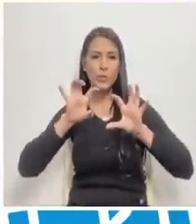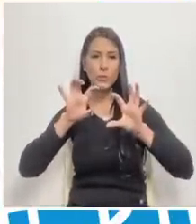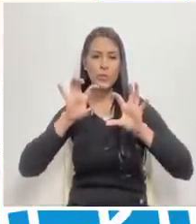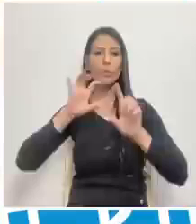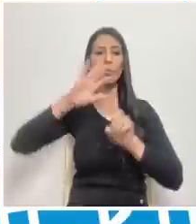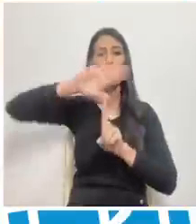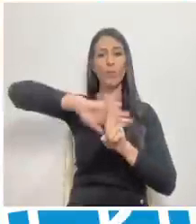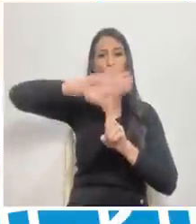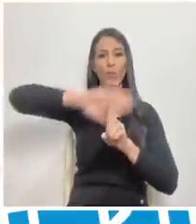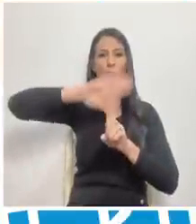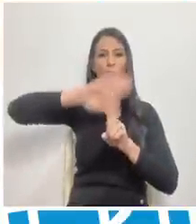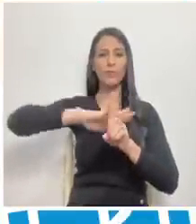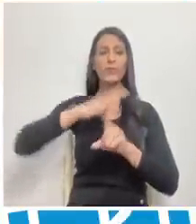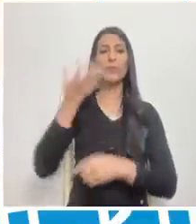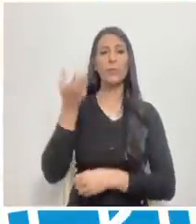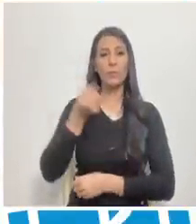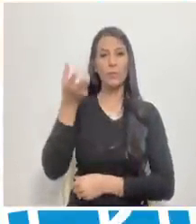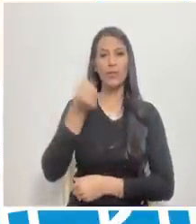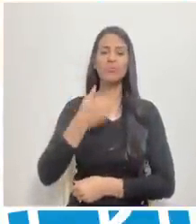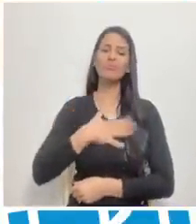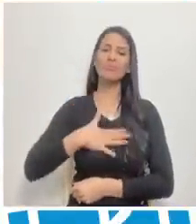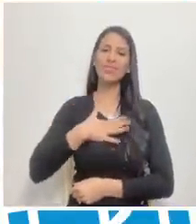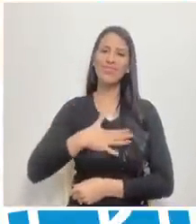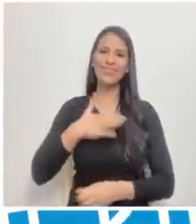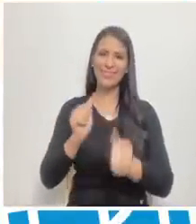branco. Muito prazer estar com todos vocês aqui.